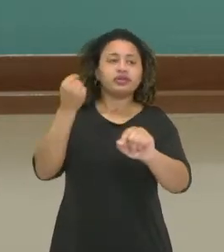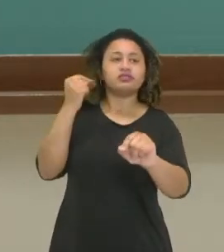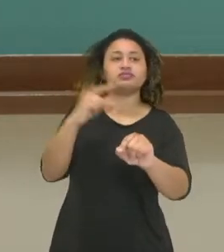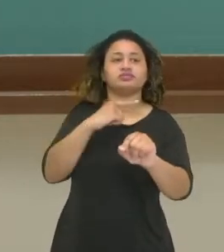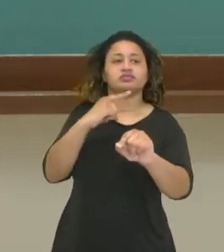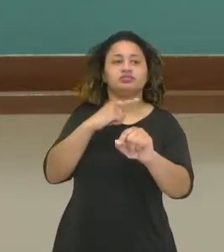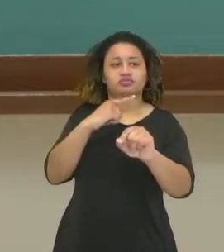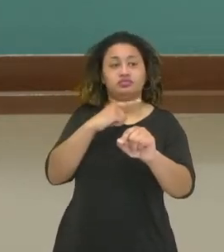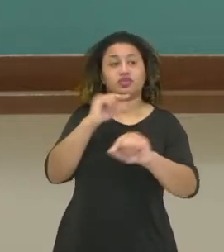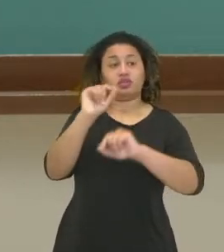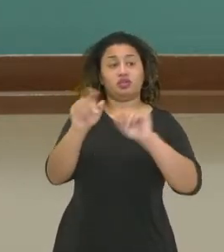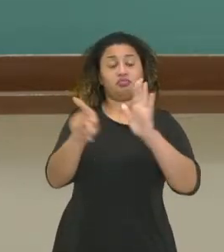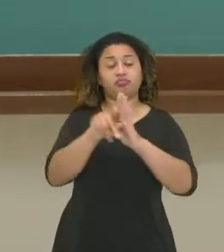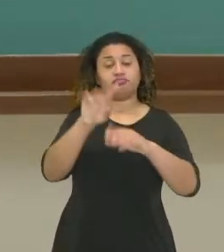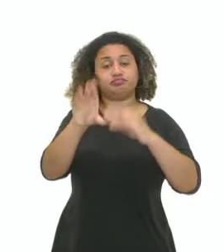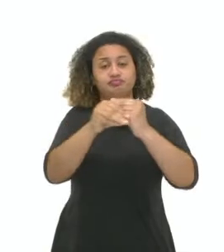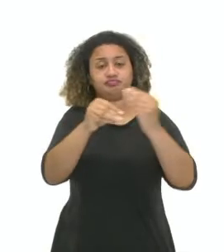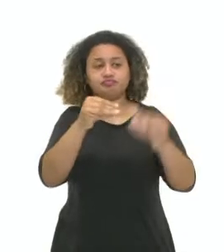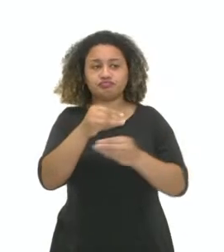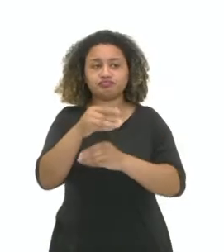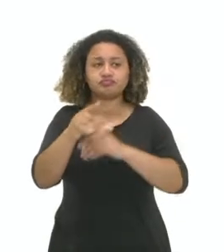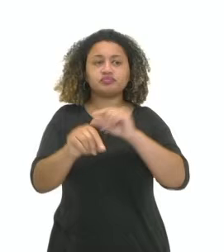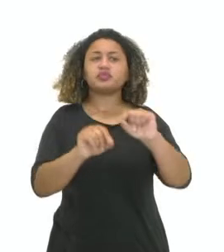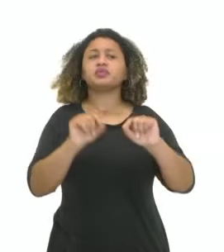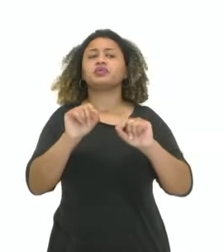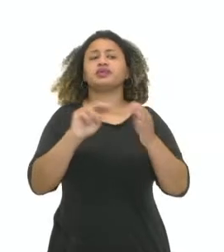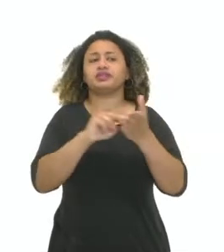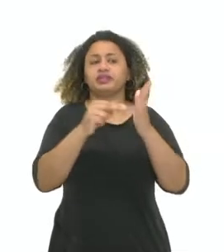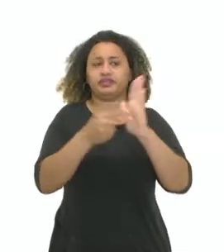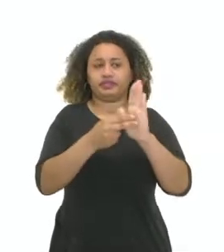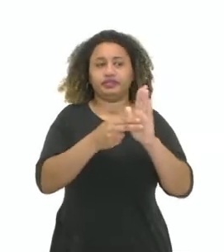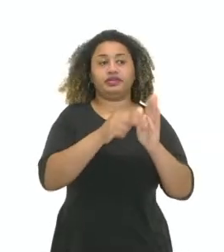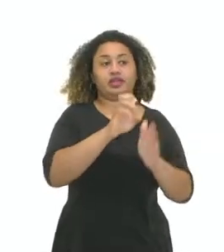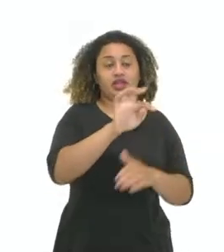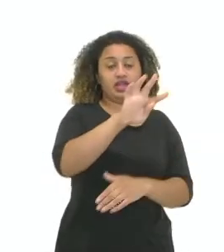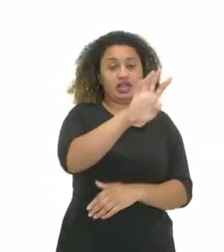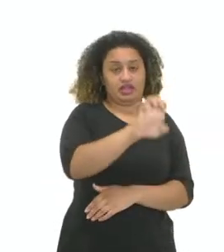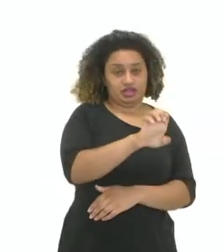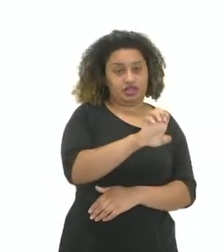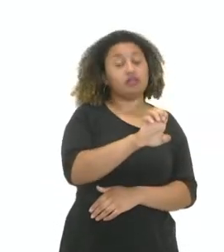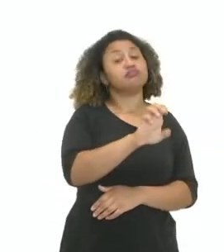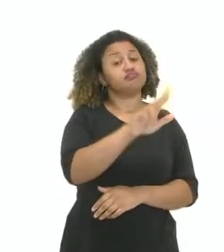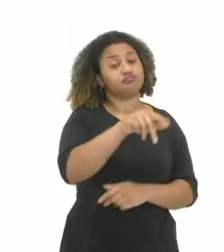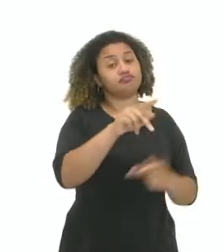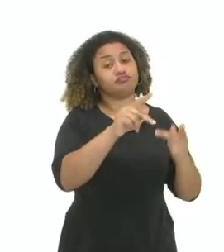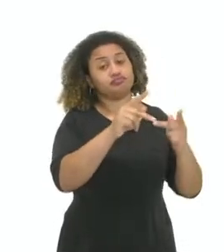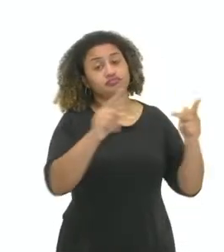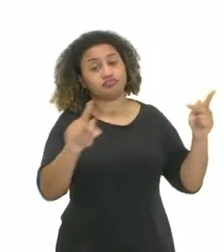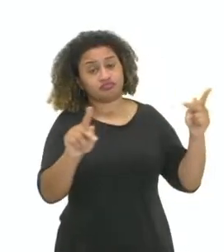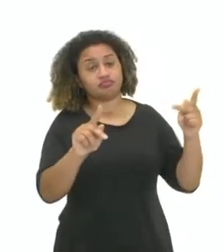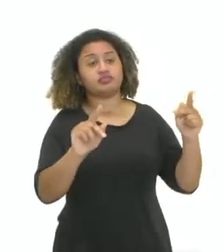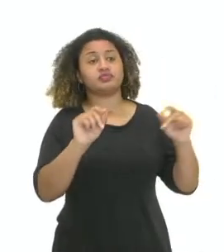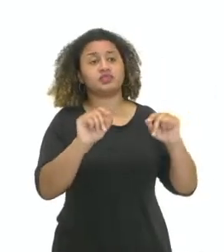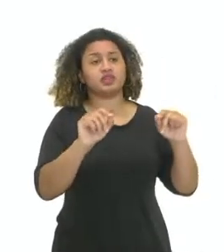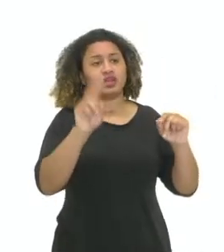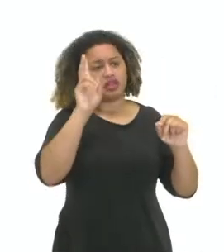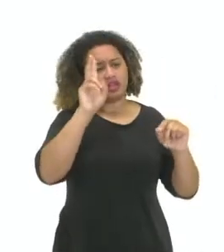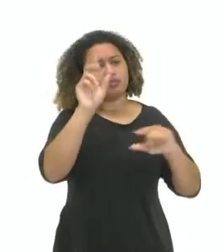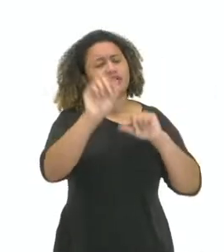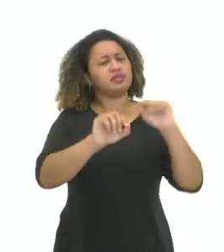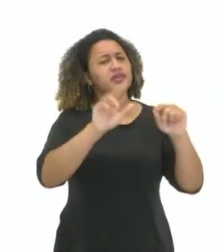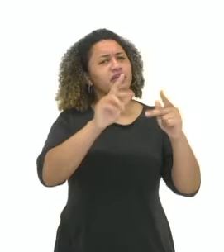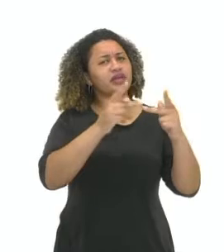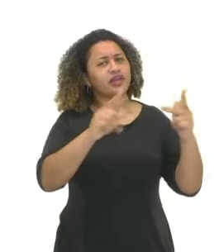cristaliza através da composição. Que composição? Entre, que é preposição, né? Lembrando quais são as